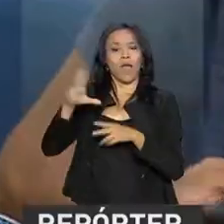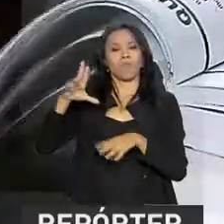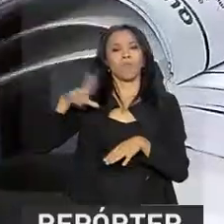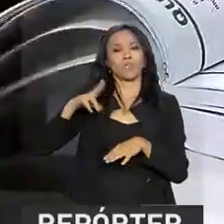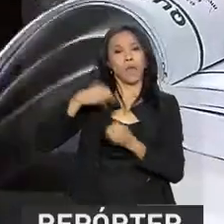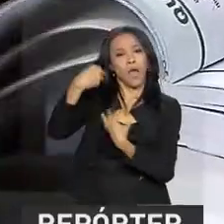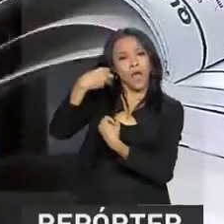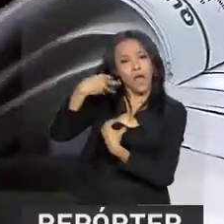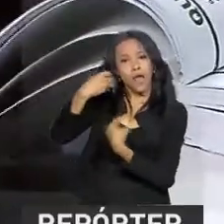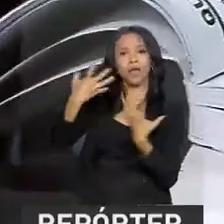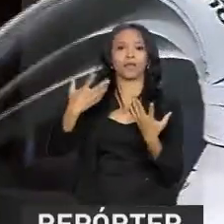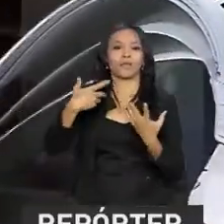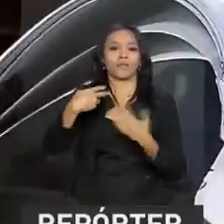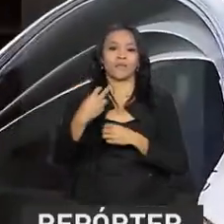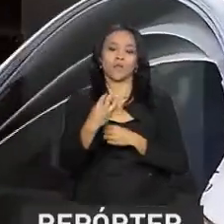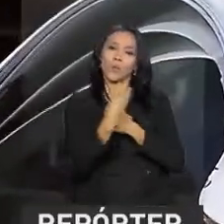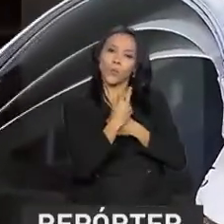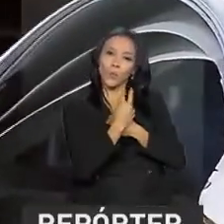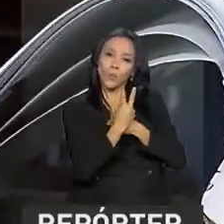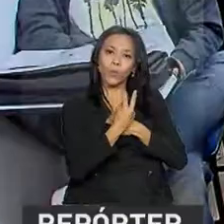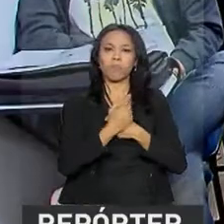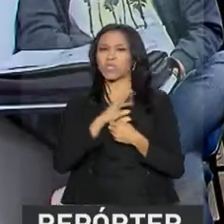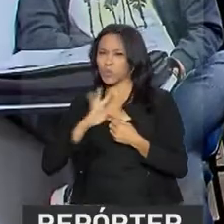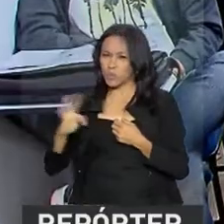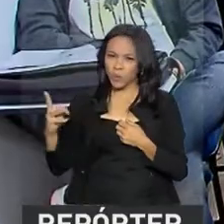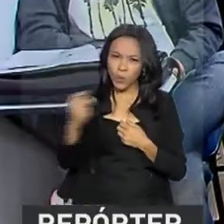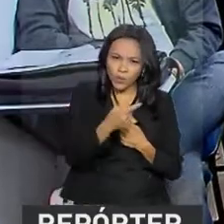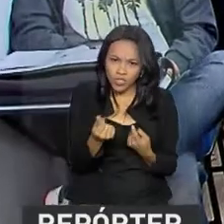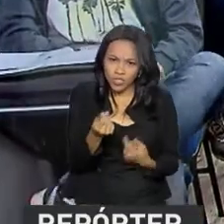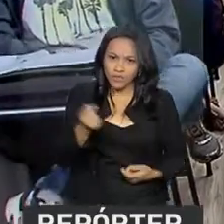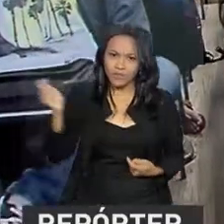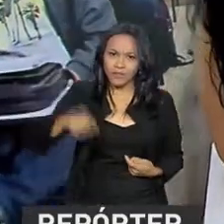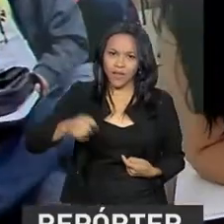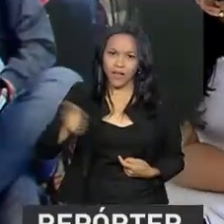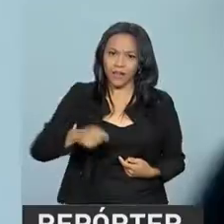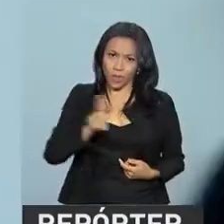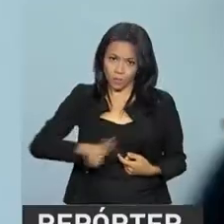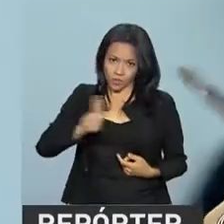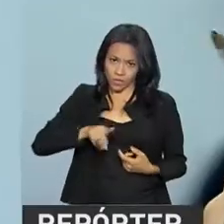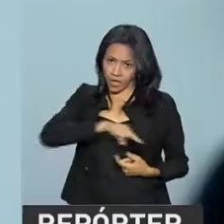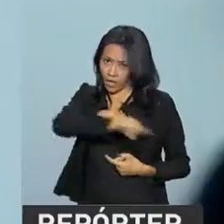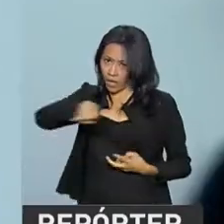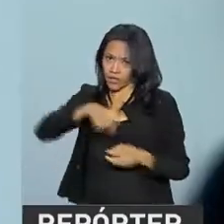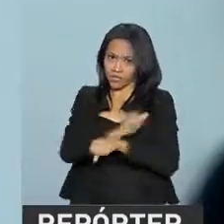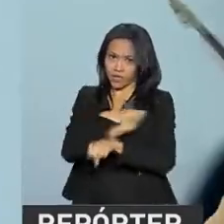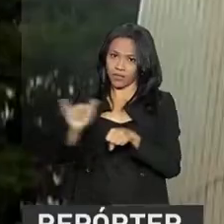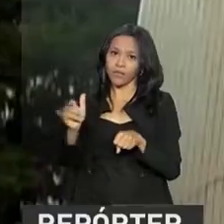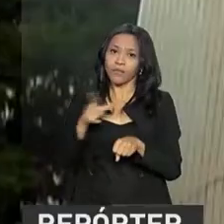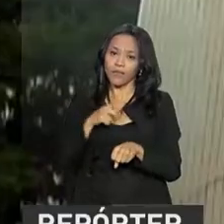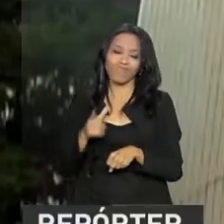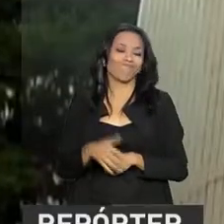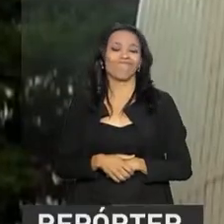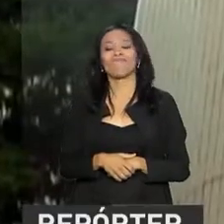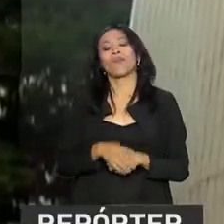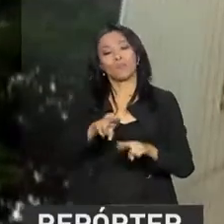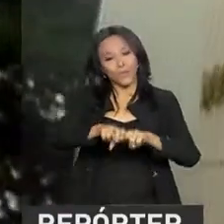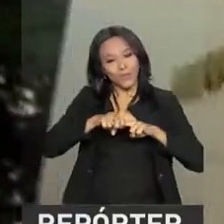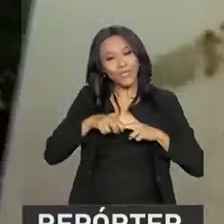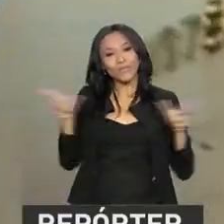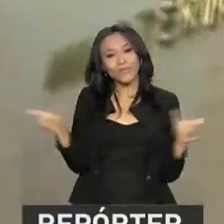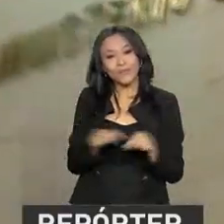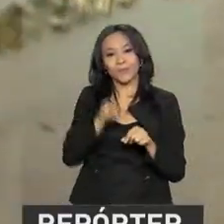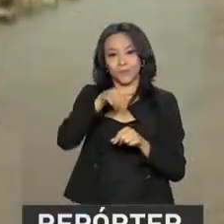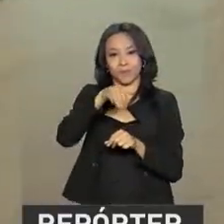monitoria mas nem todos têm condições econômicas de usar todas as ferramentas e por isso o ministério da